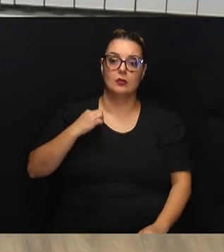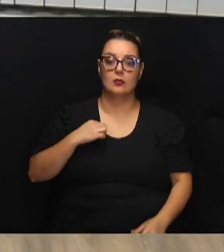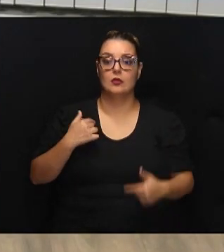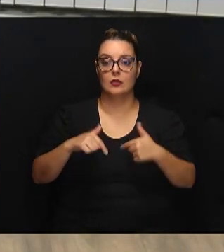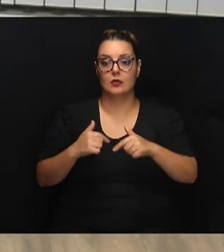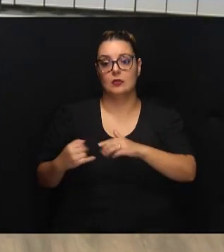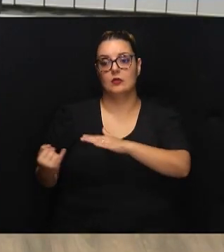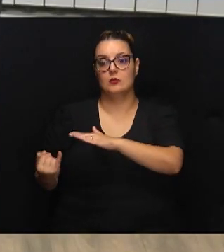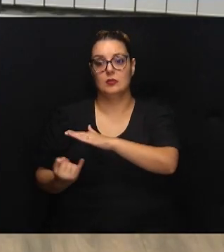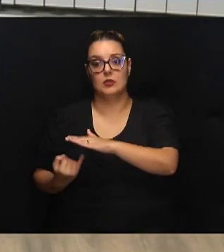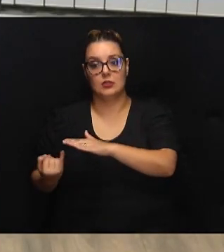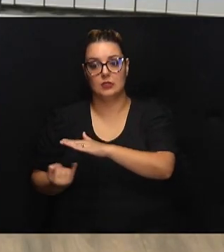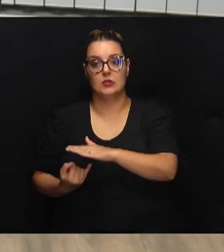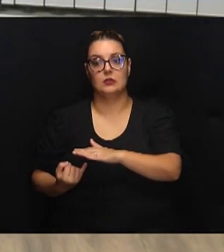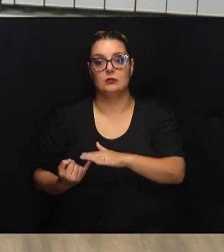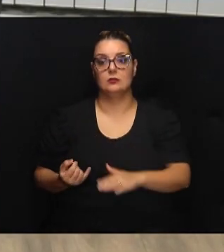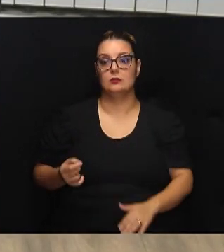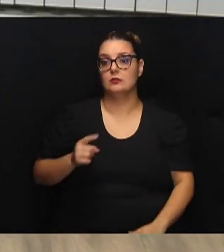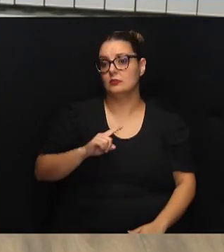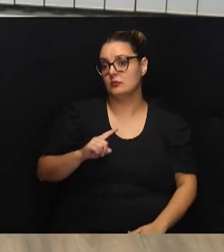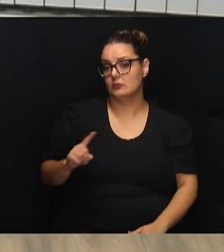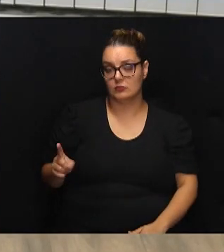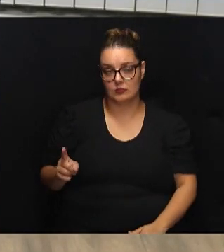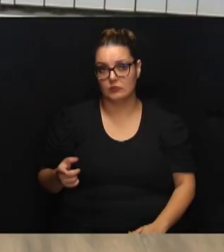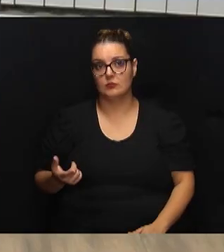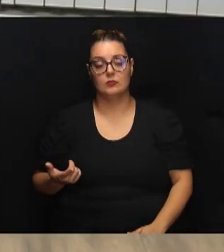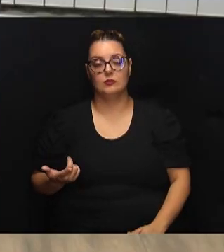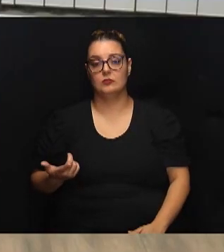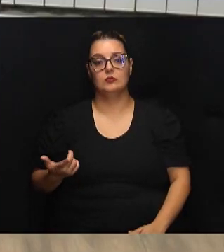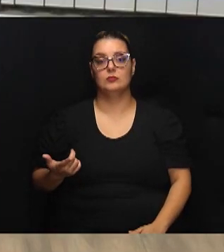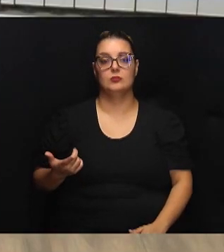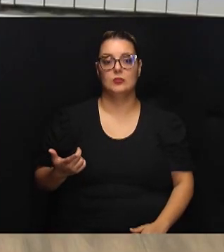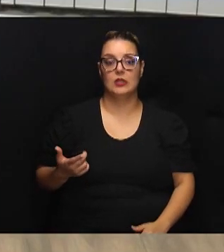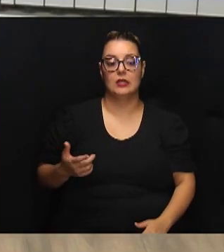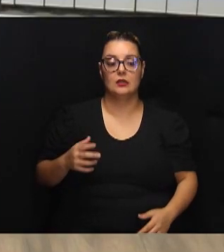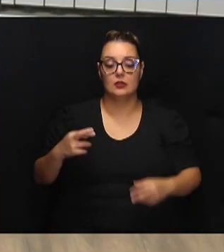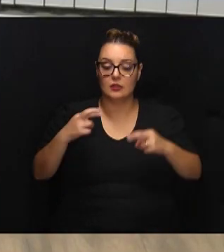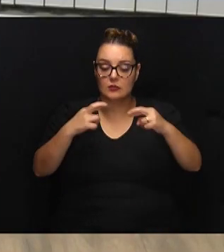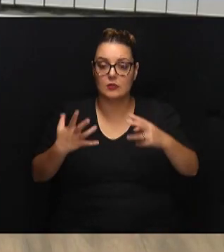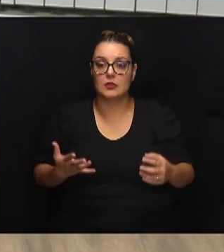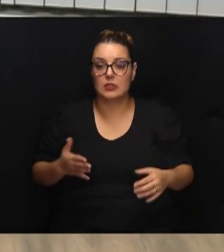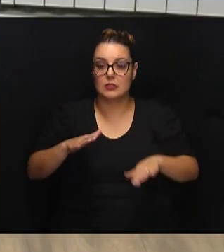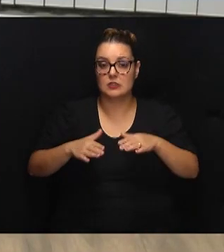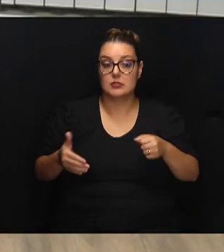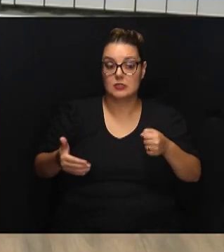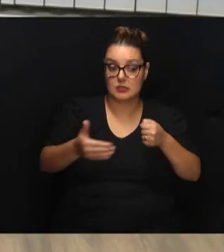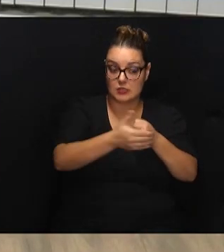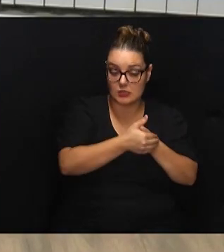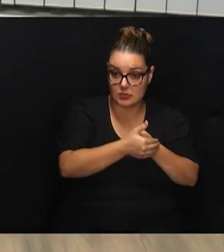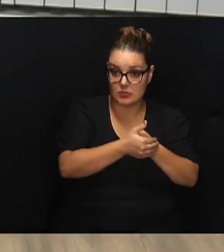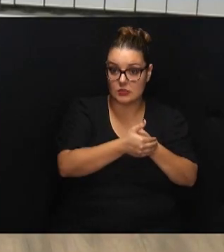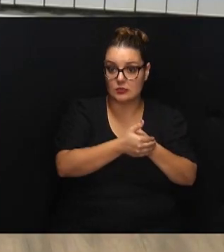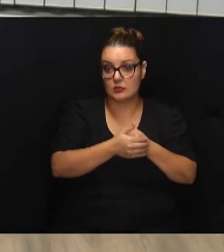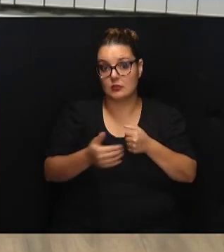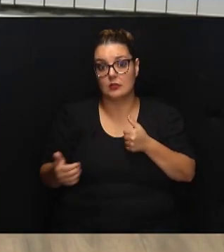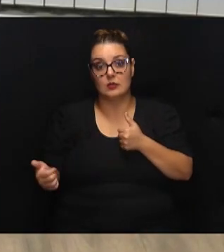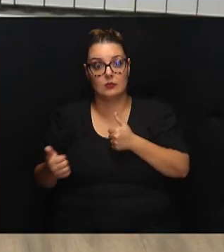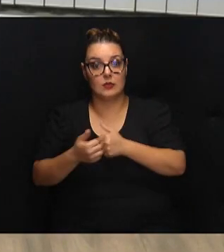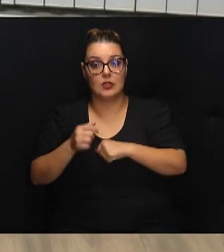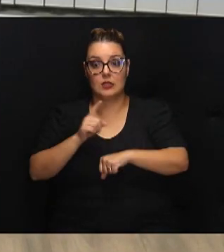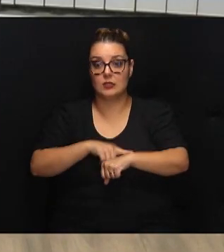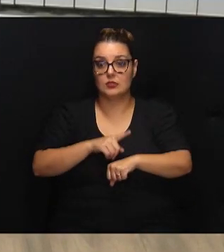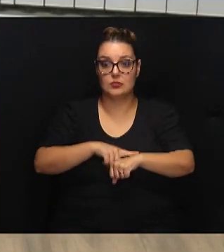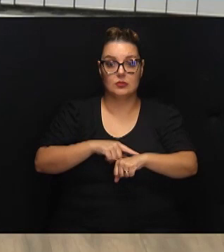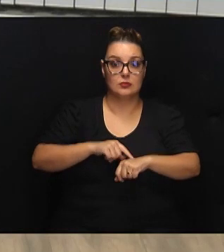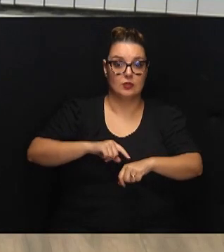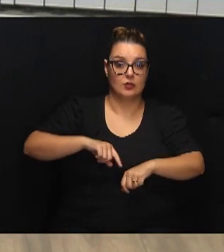na informalidade, num trabalho totalmente invisível, até muito perto, às vezes, de jornadas extensas.